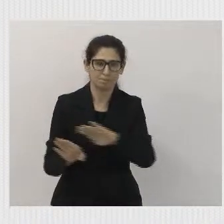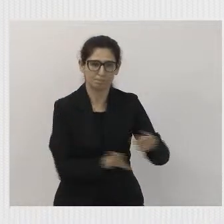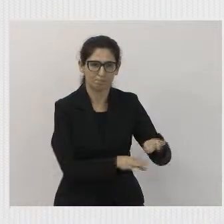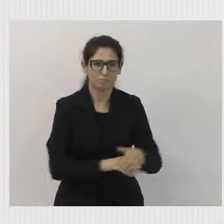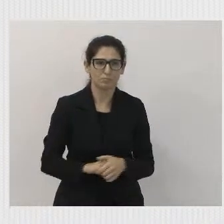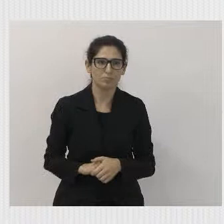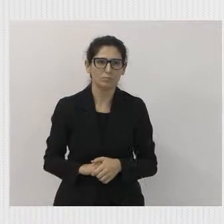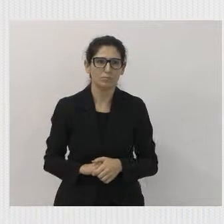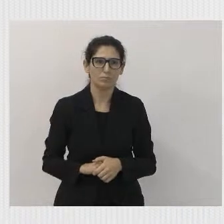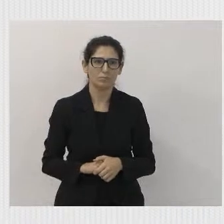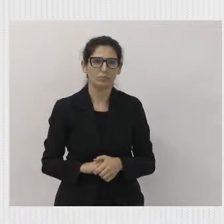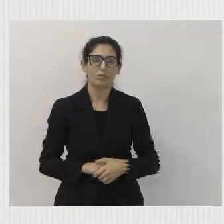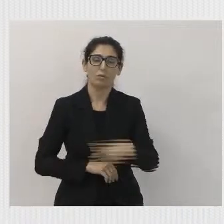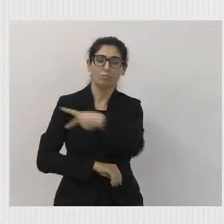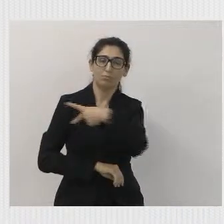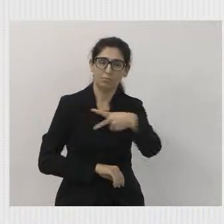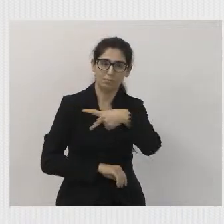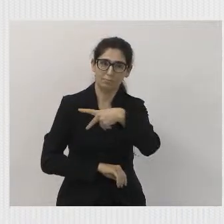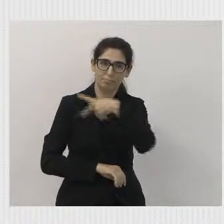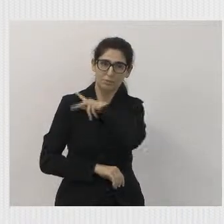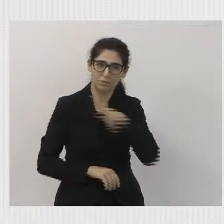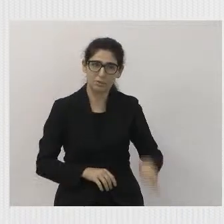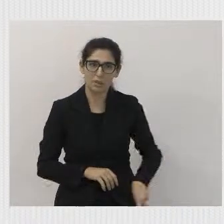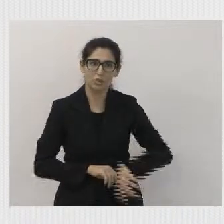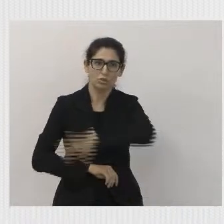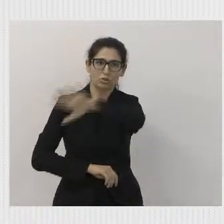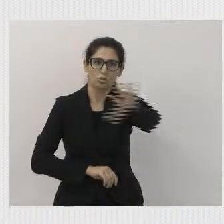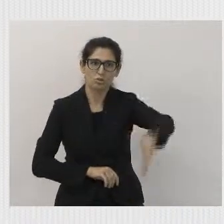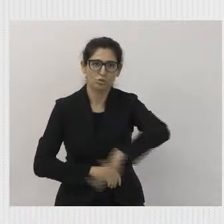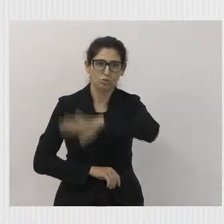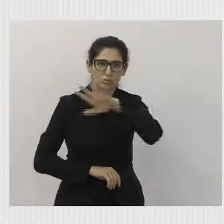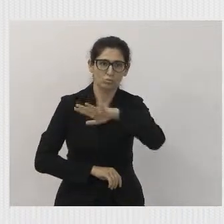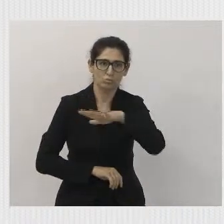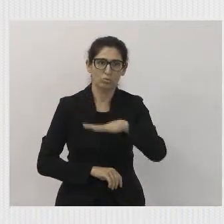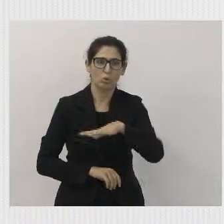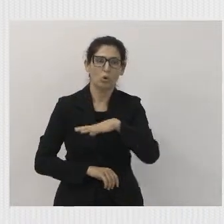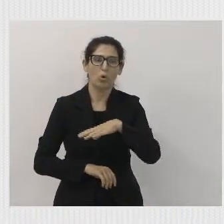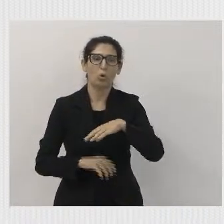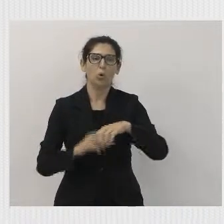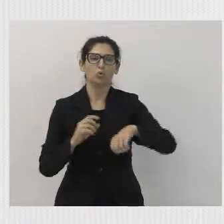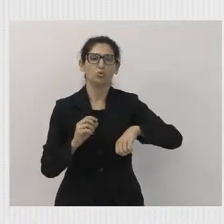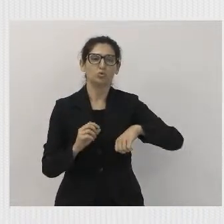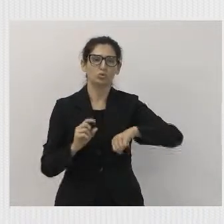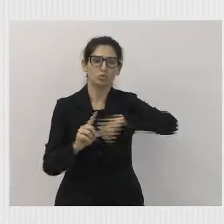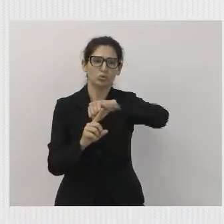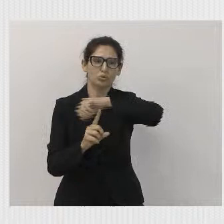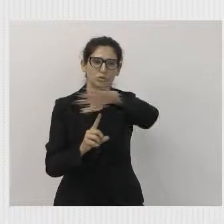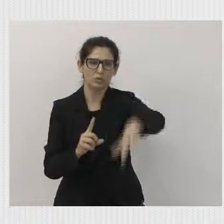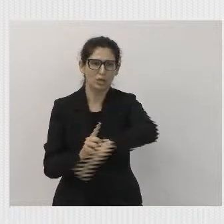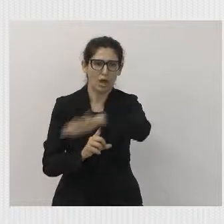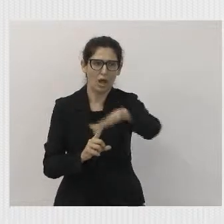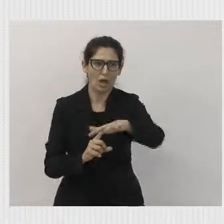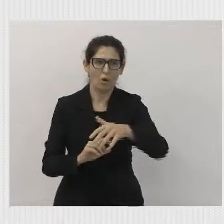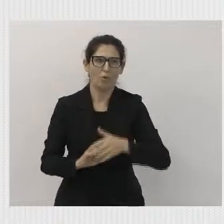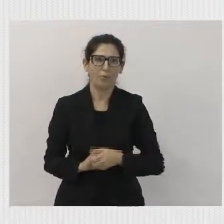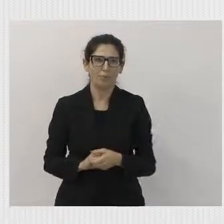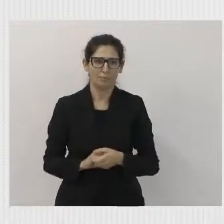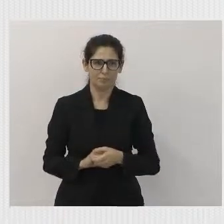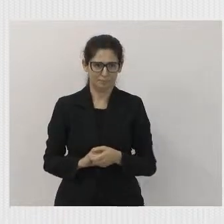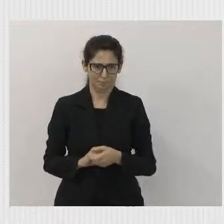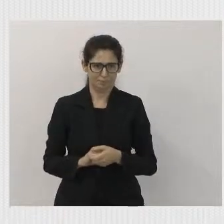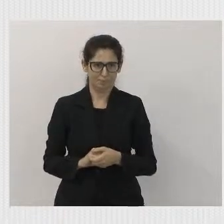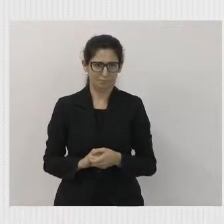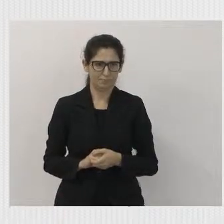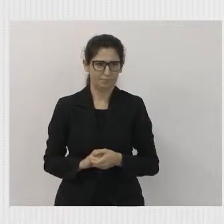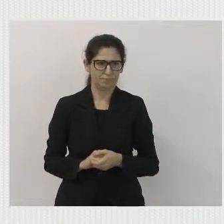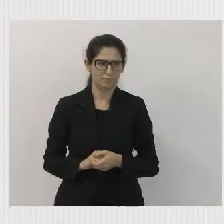Observatório Social, o presidente nacional do Observatório Social, que idealizando um município forte, falando da lei